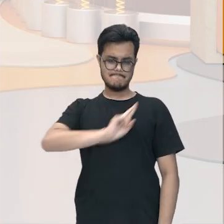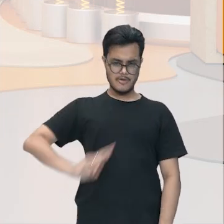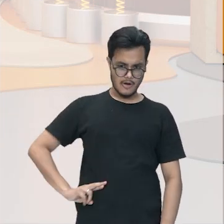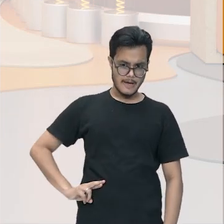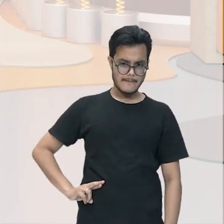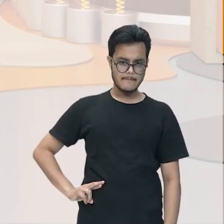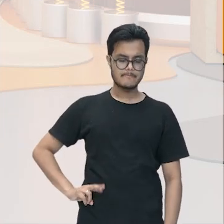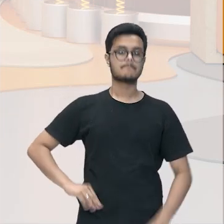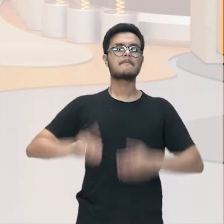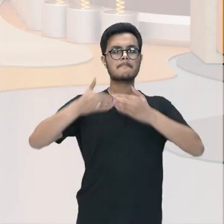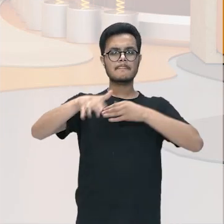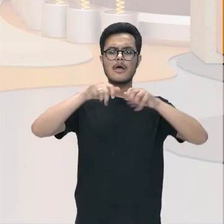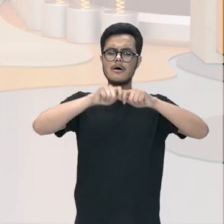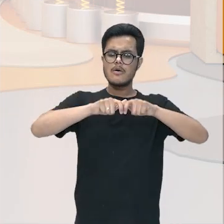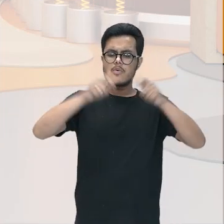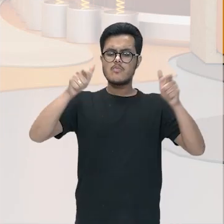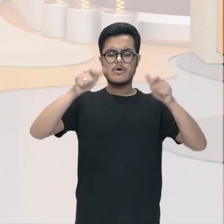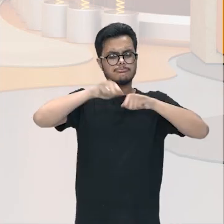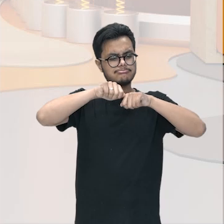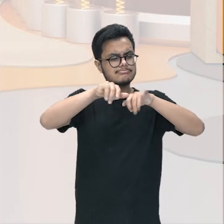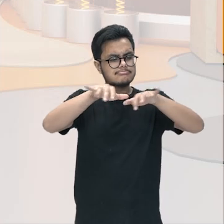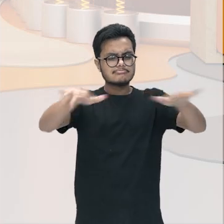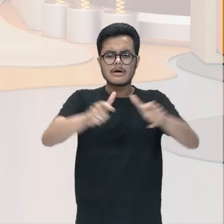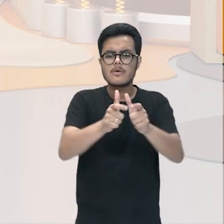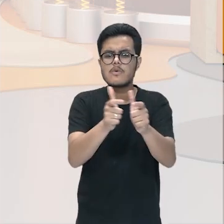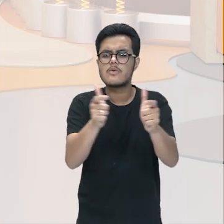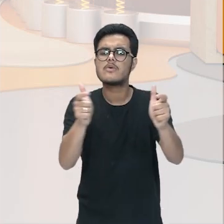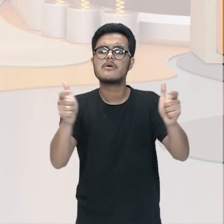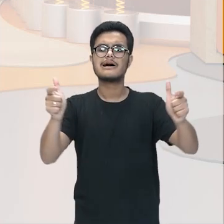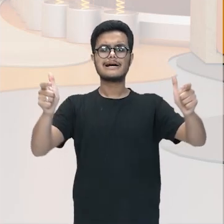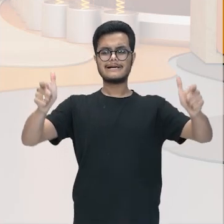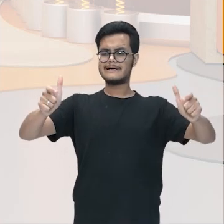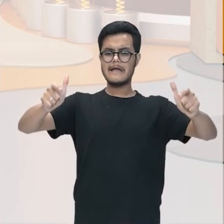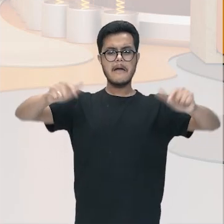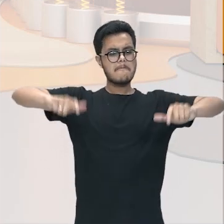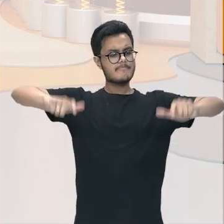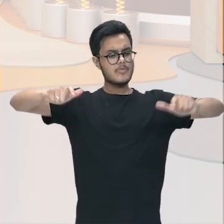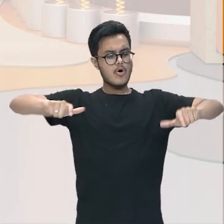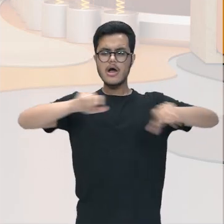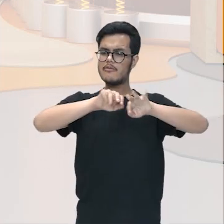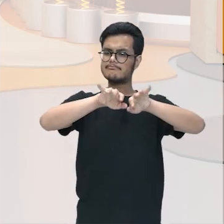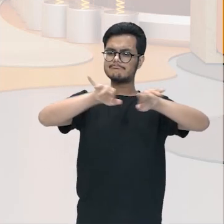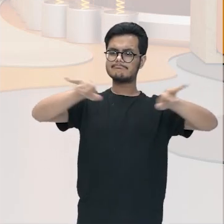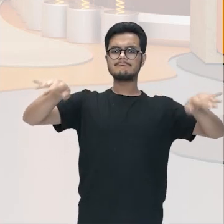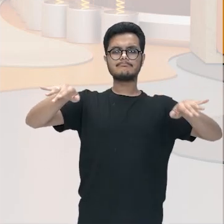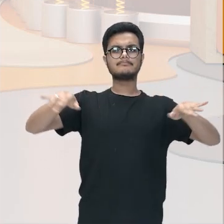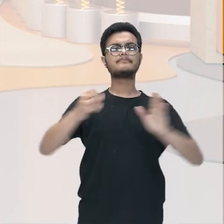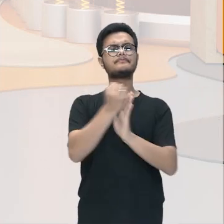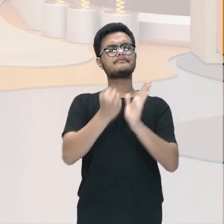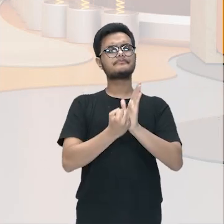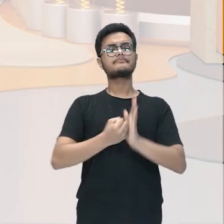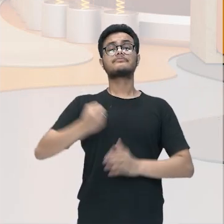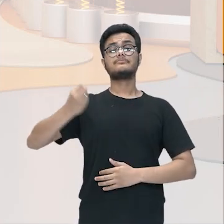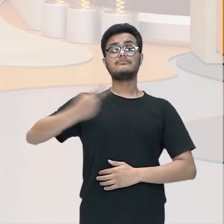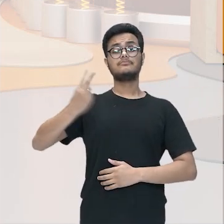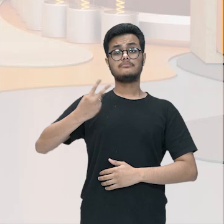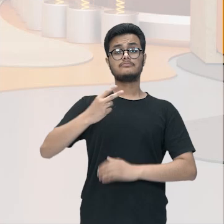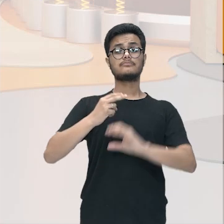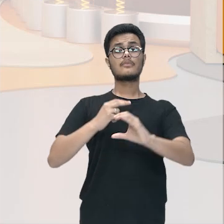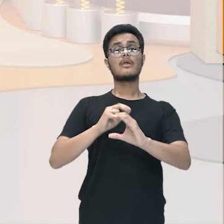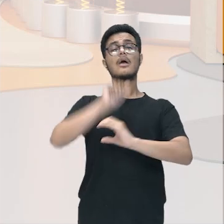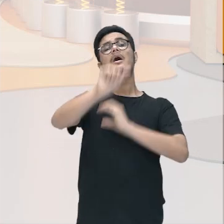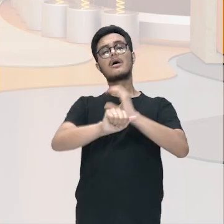de expansão que leva à conquista de grandes áreas. Em meados do século II a.C., Roma